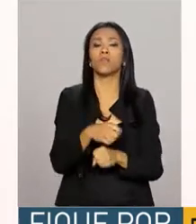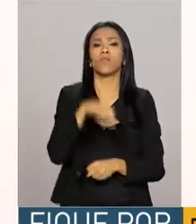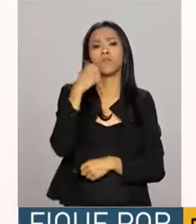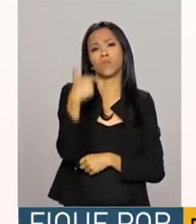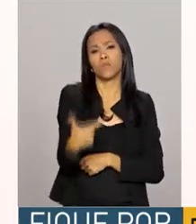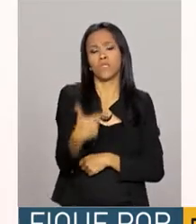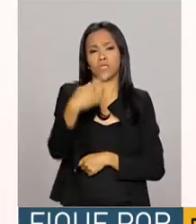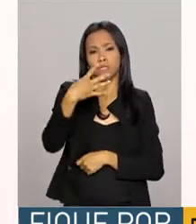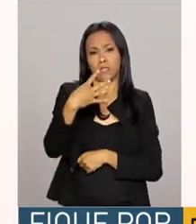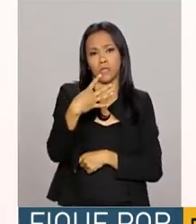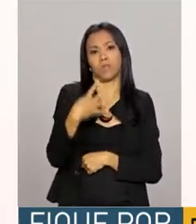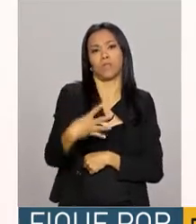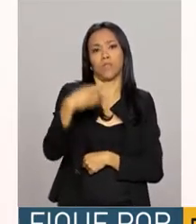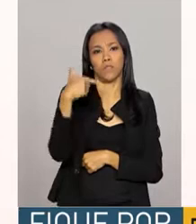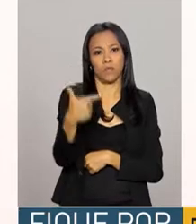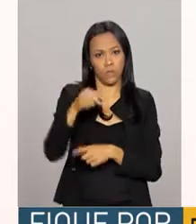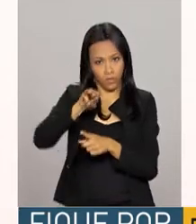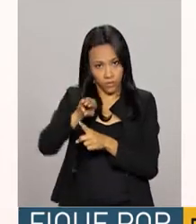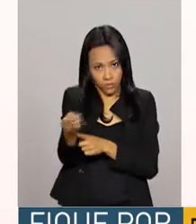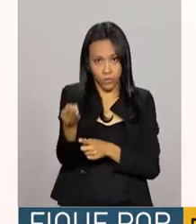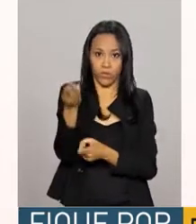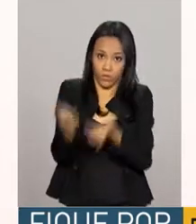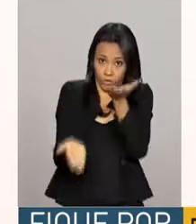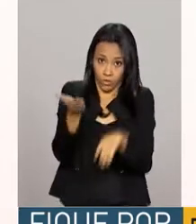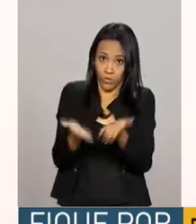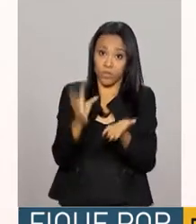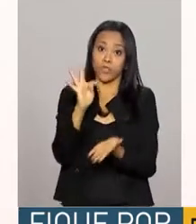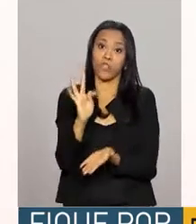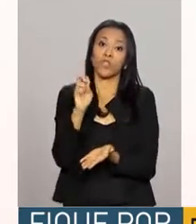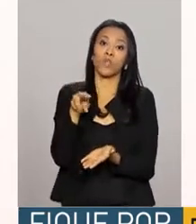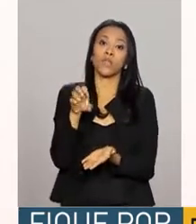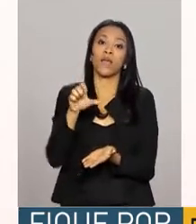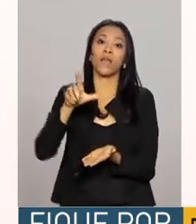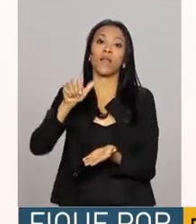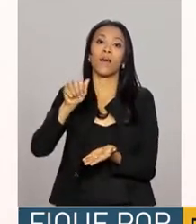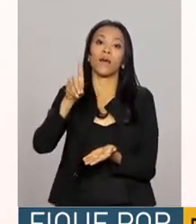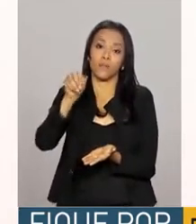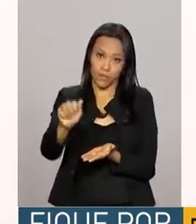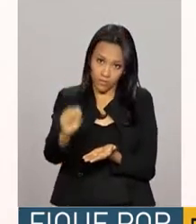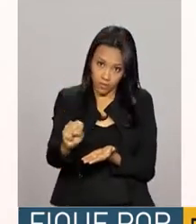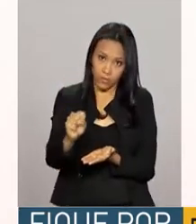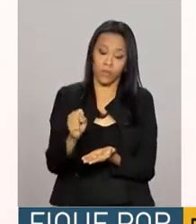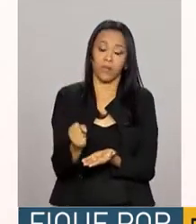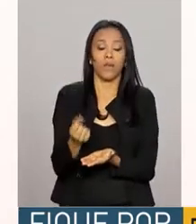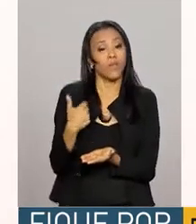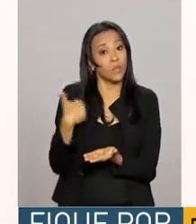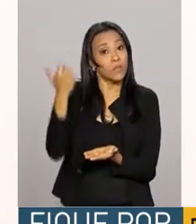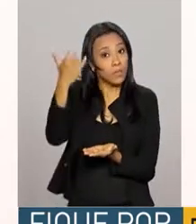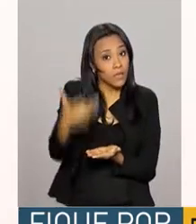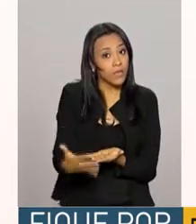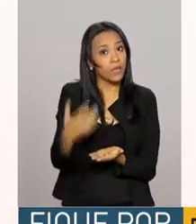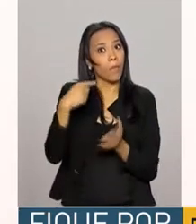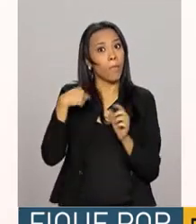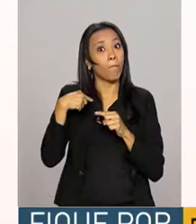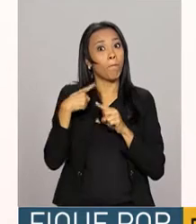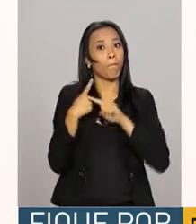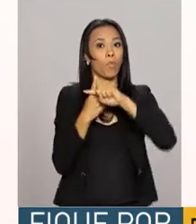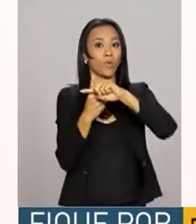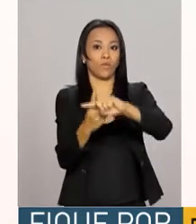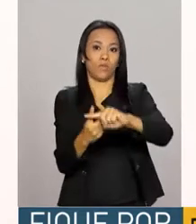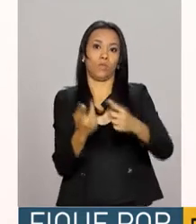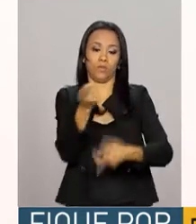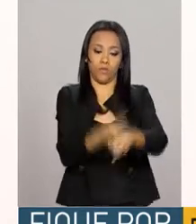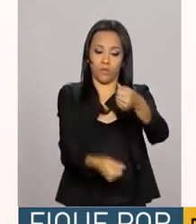242 milhões de toneladas não é tão enfeitando os dados positivos da nossa